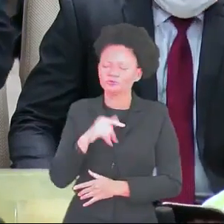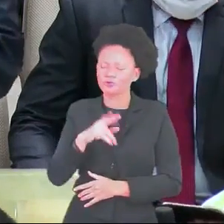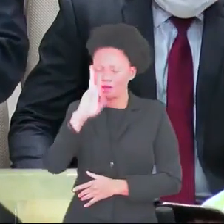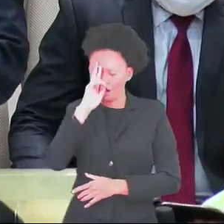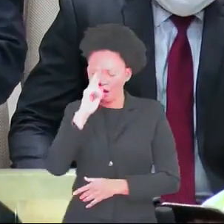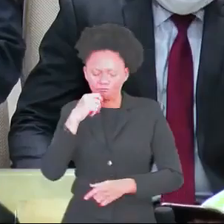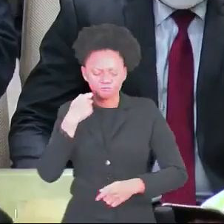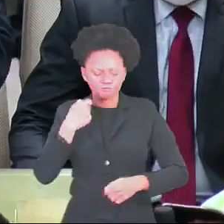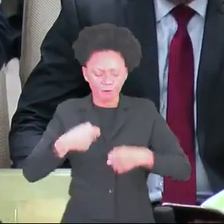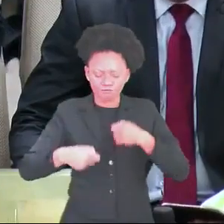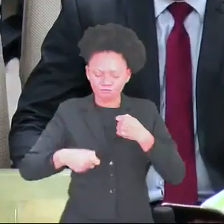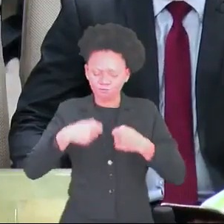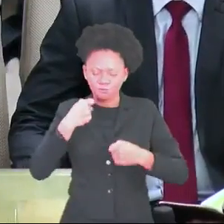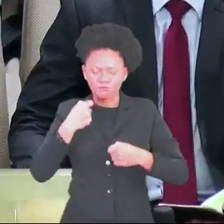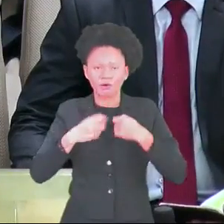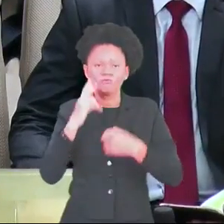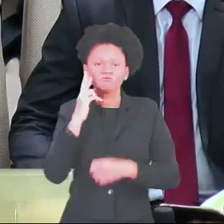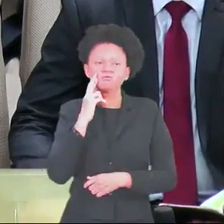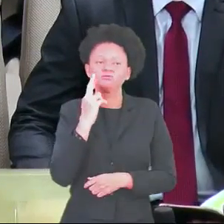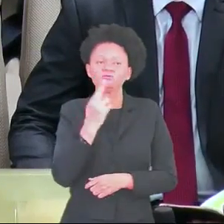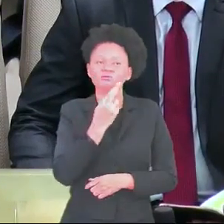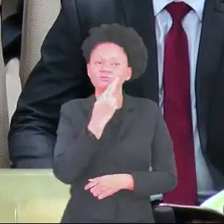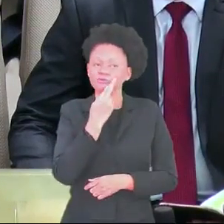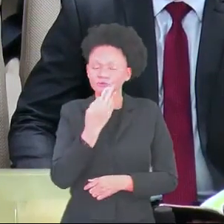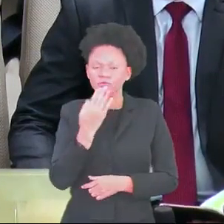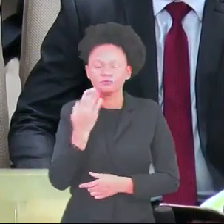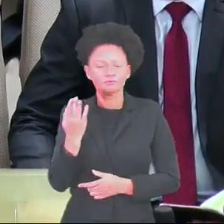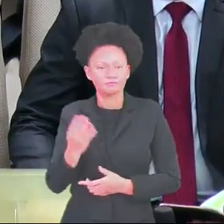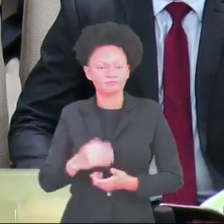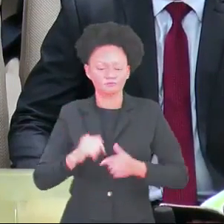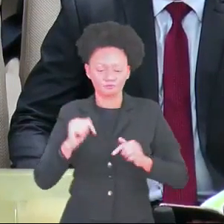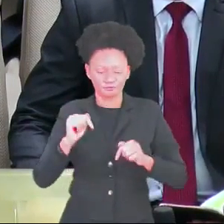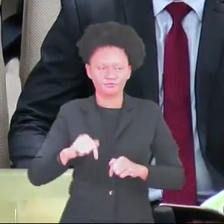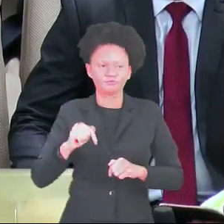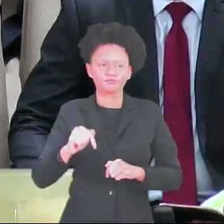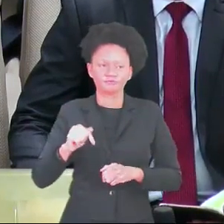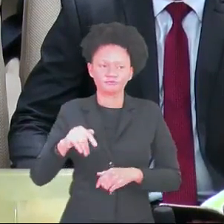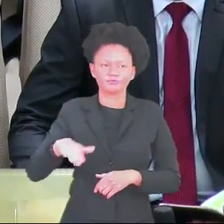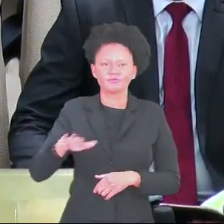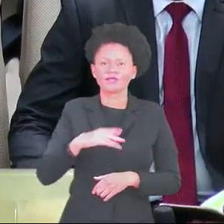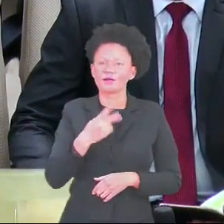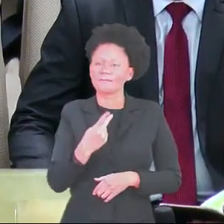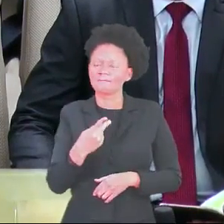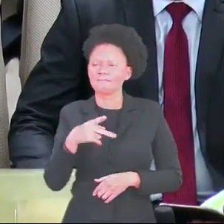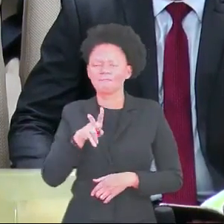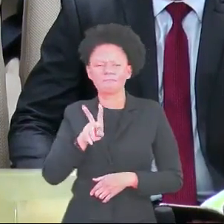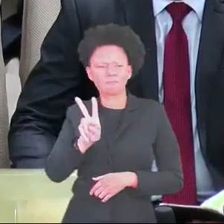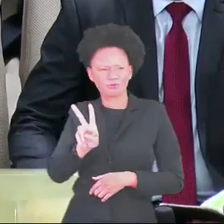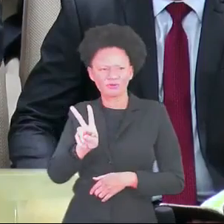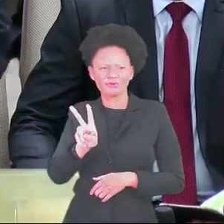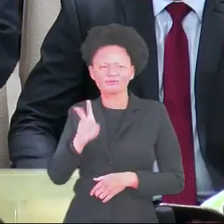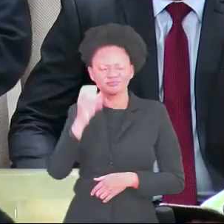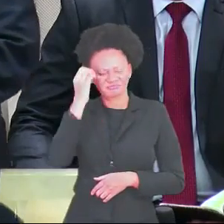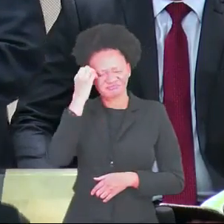almoçando num restaurante aqui na Ponta Verde, se não me engano,